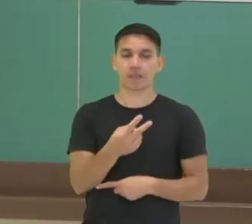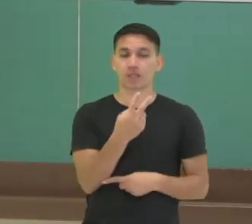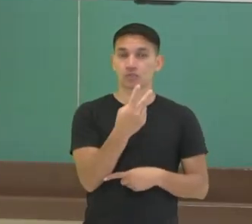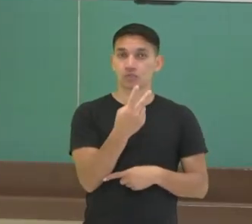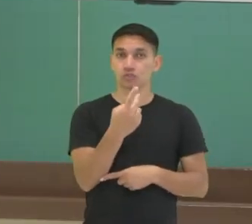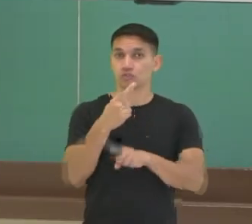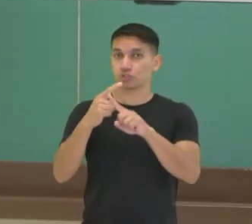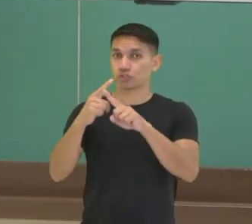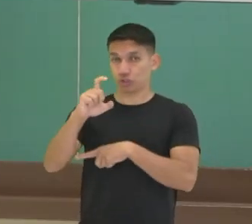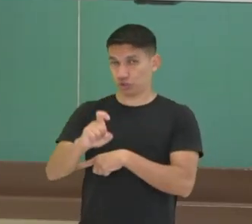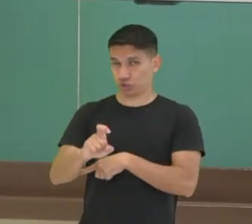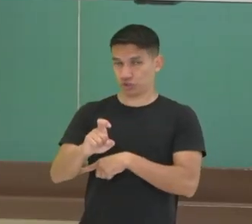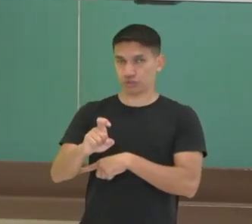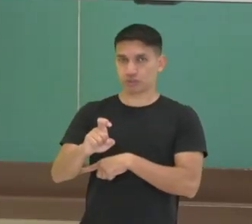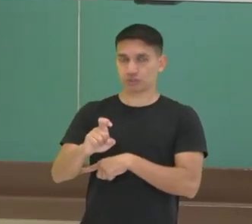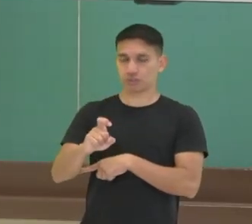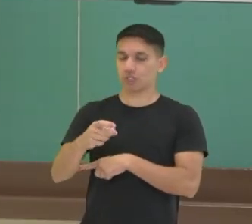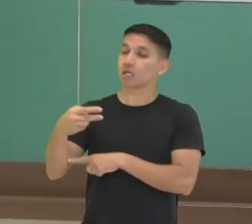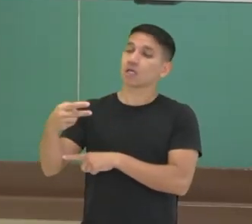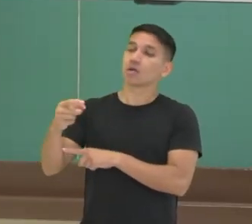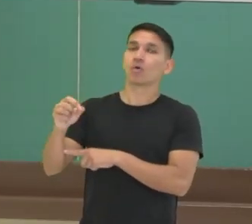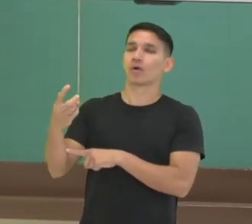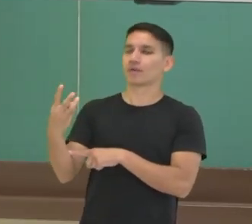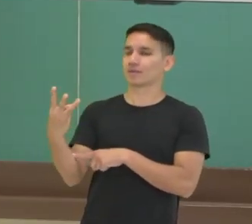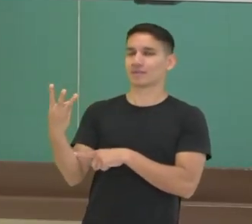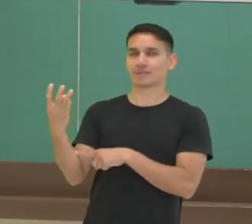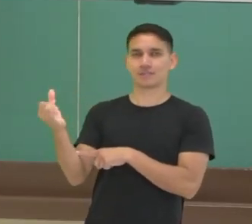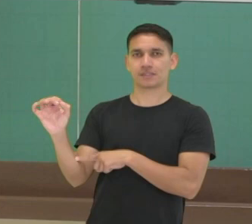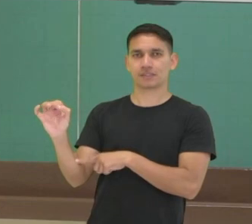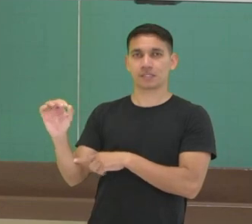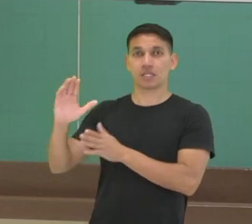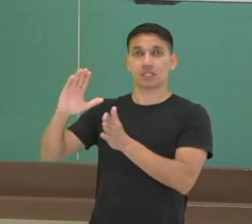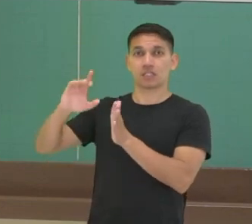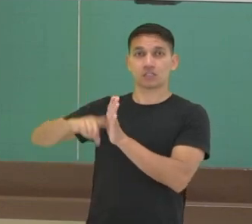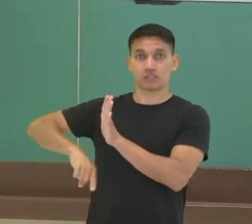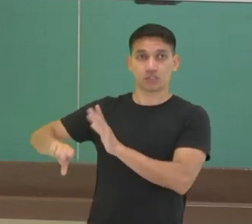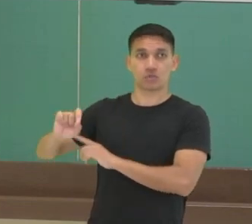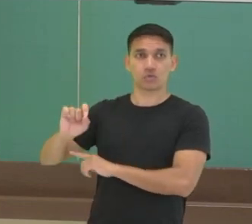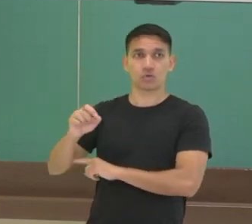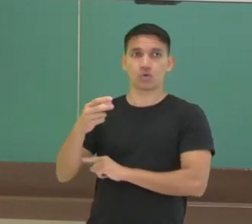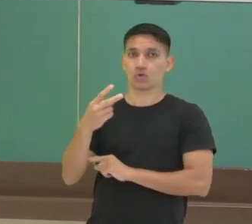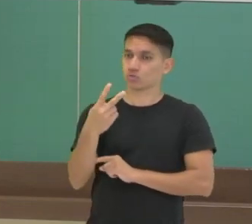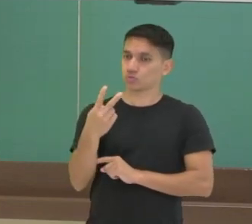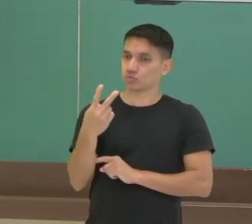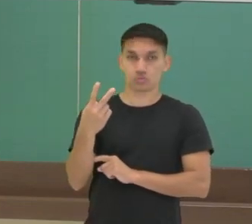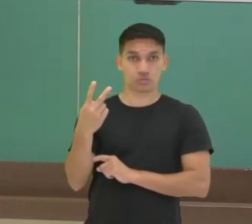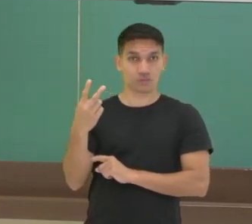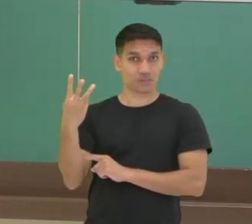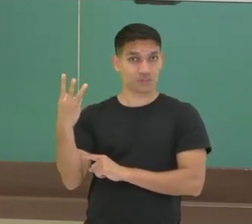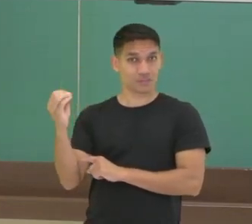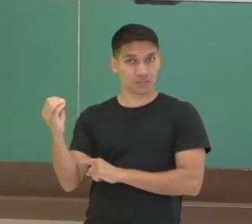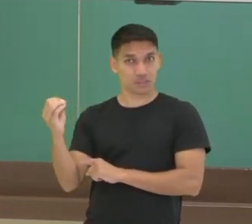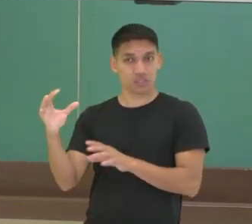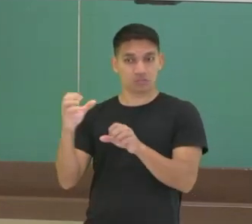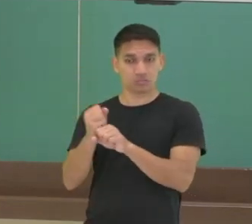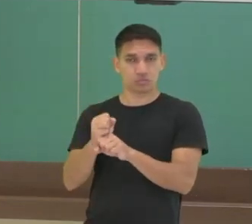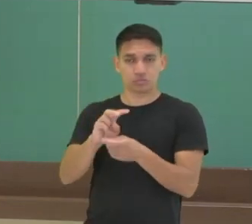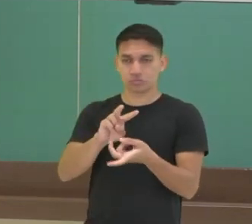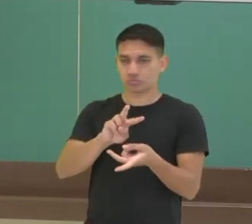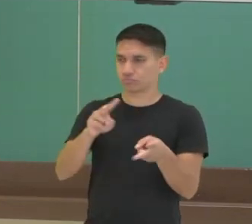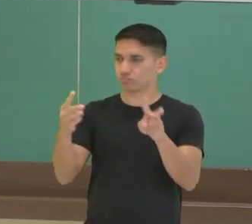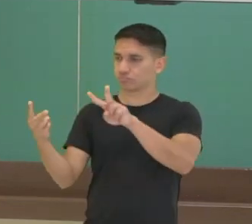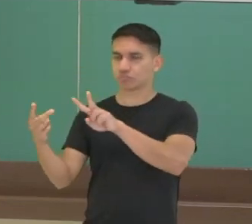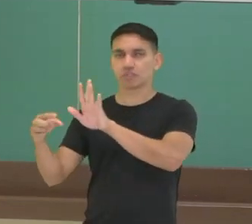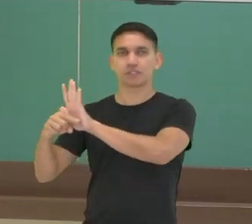2x é igual a 360, tirando os 230 que estavam aqui, que passou para o outro lado